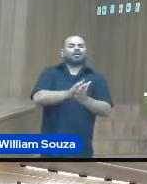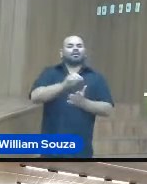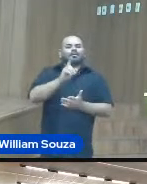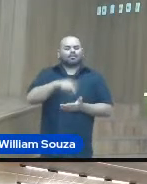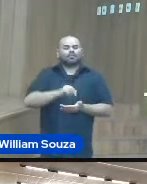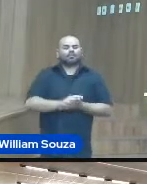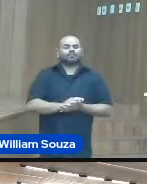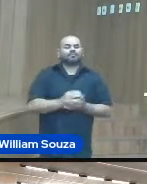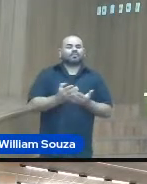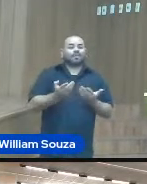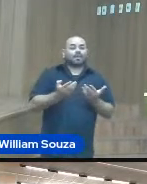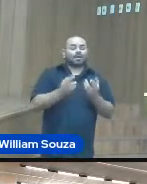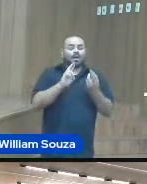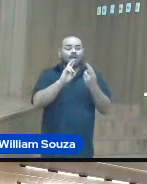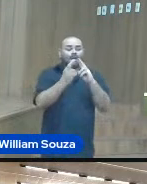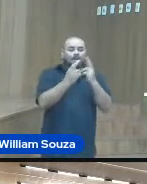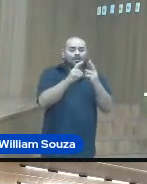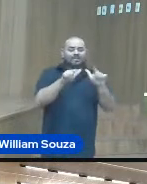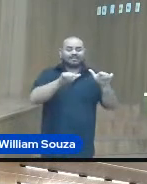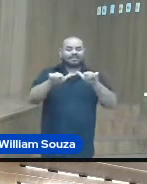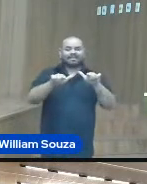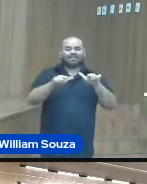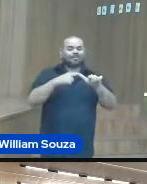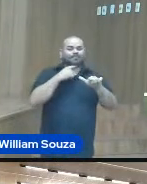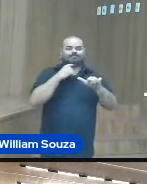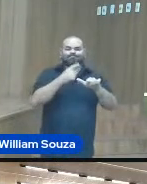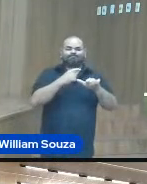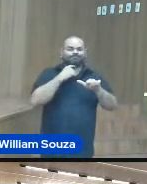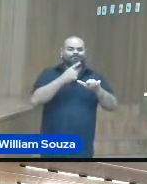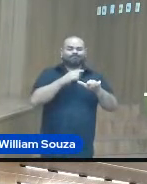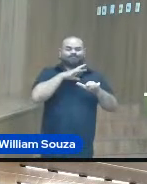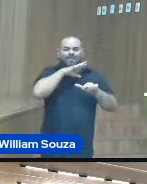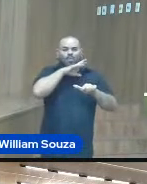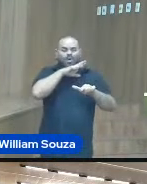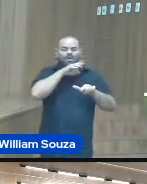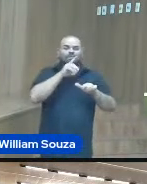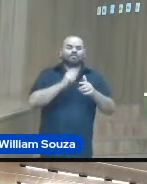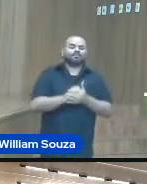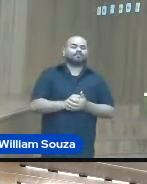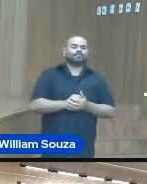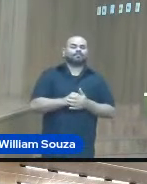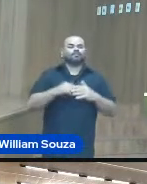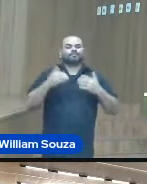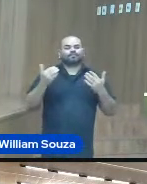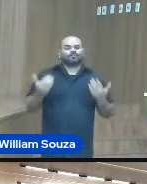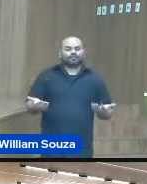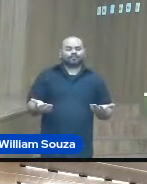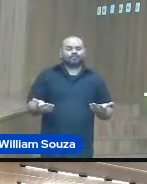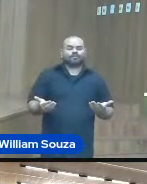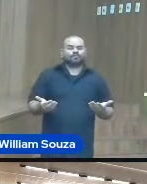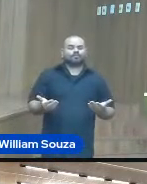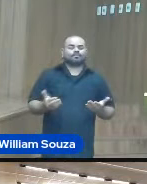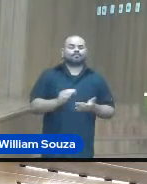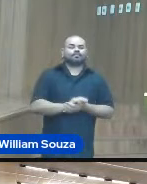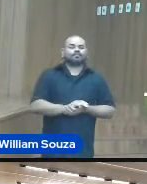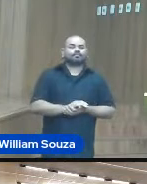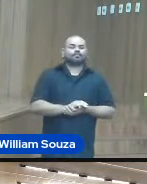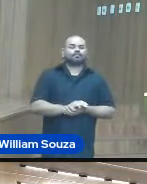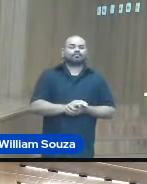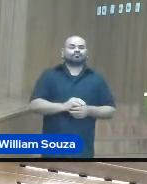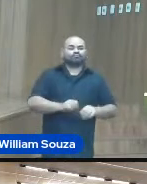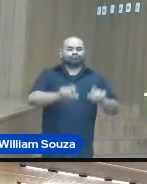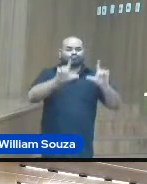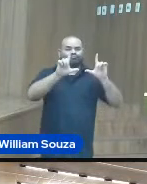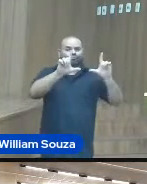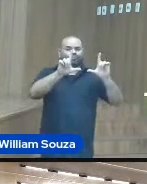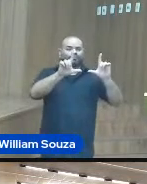gerações trabalhistas não eram muito boas, né? Então, por exemplo, um dos slogans da época era